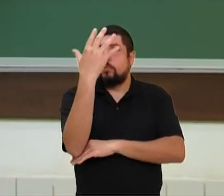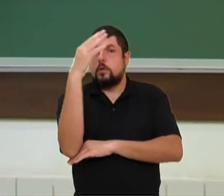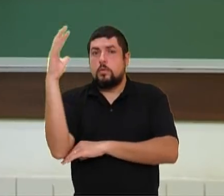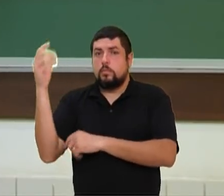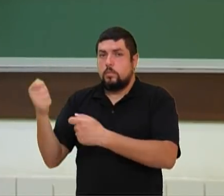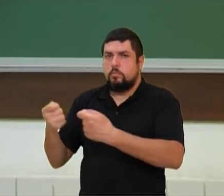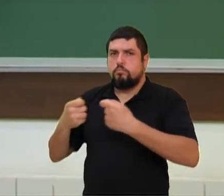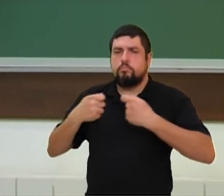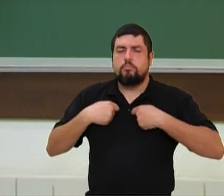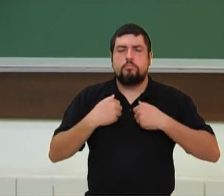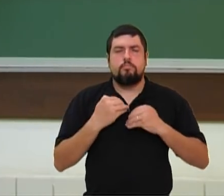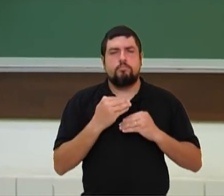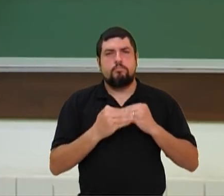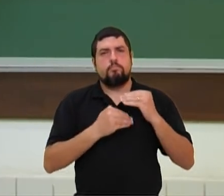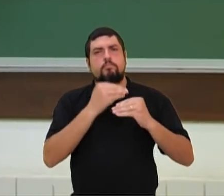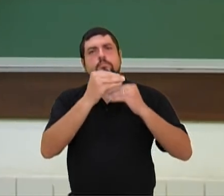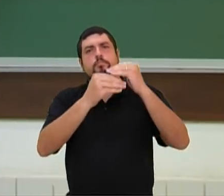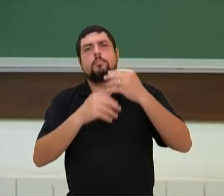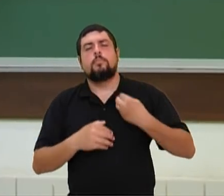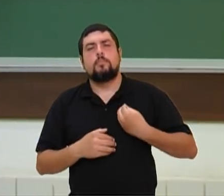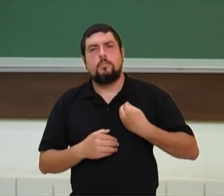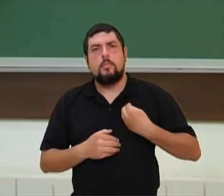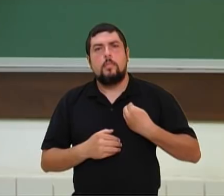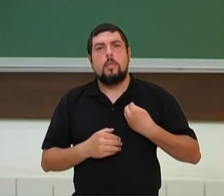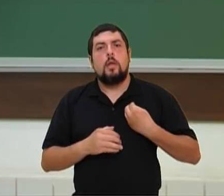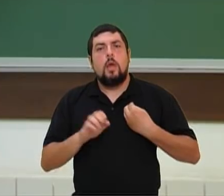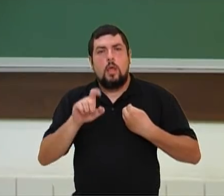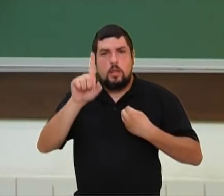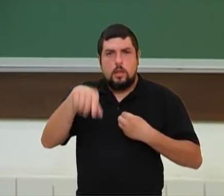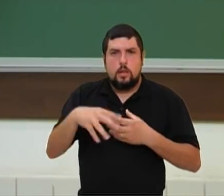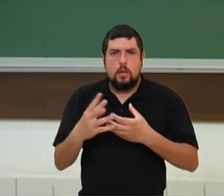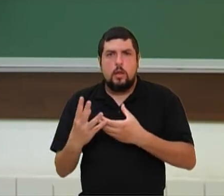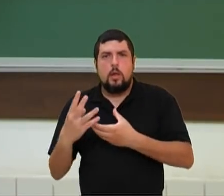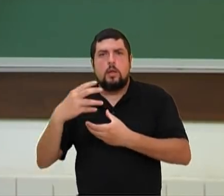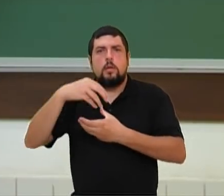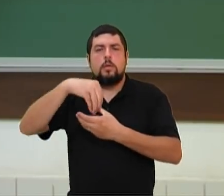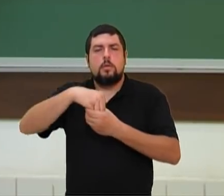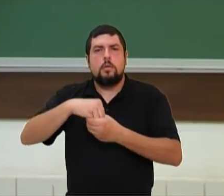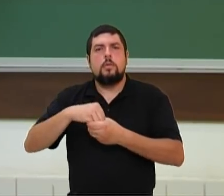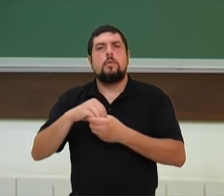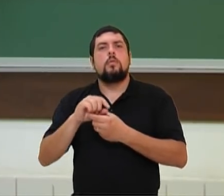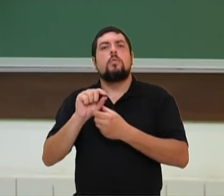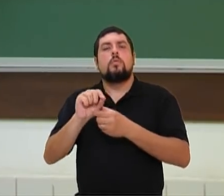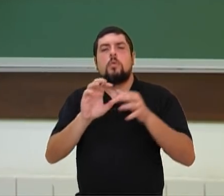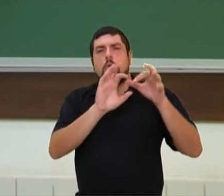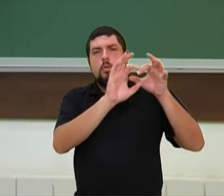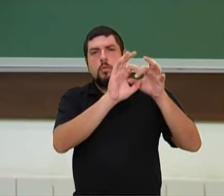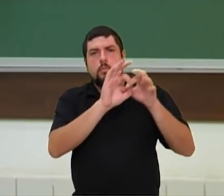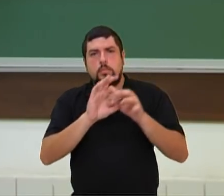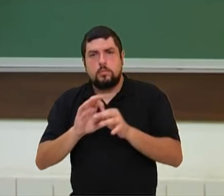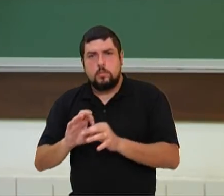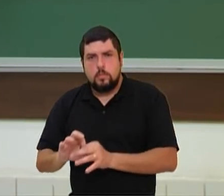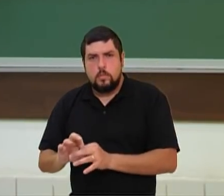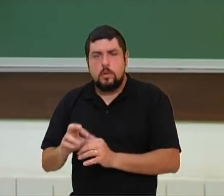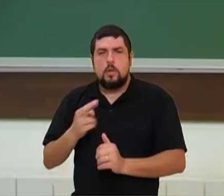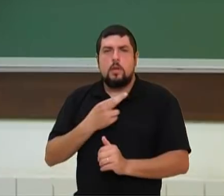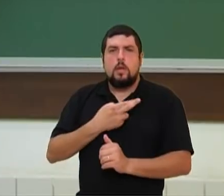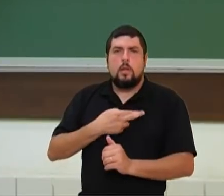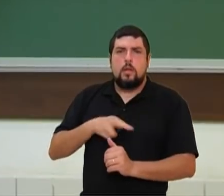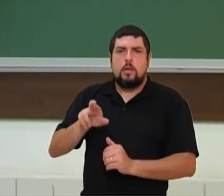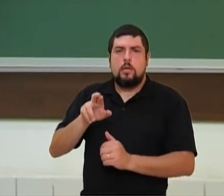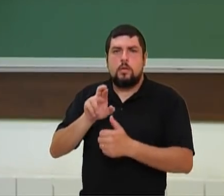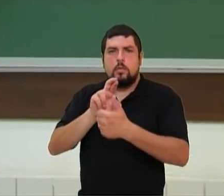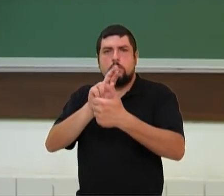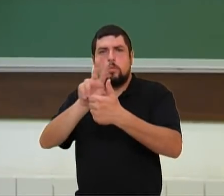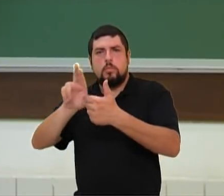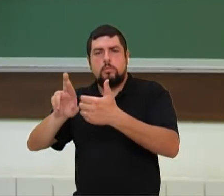humano, tá? Isso tudo é colocado dentro do contexto da matriz oriental, diferente